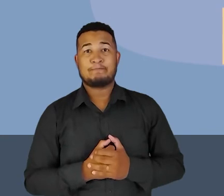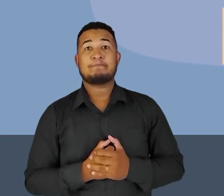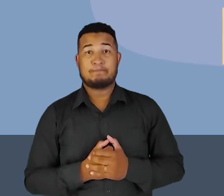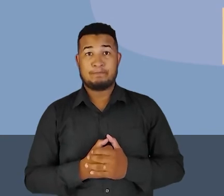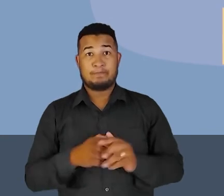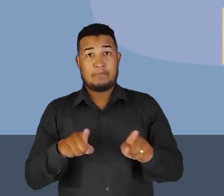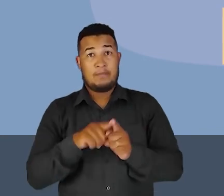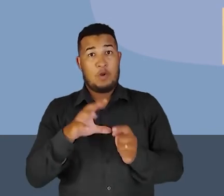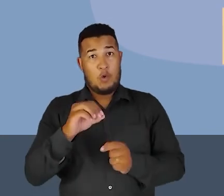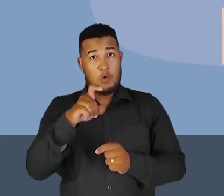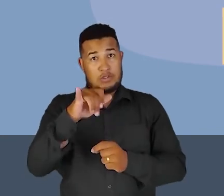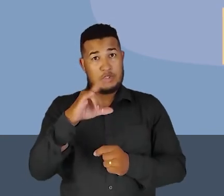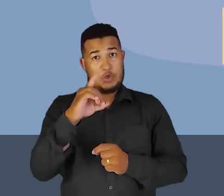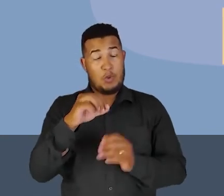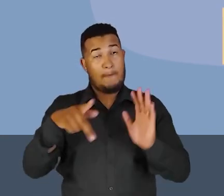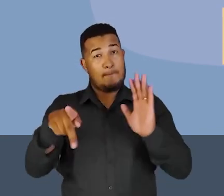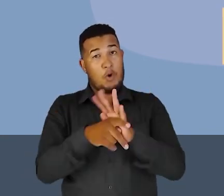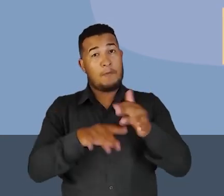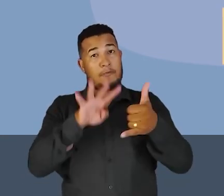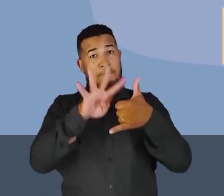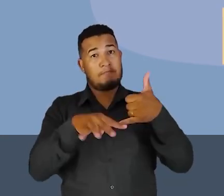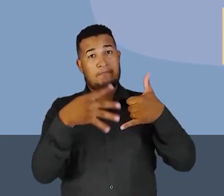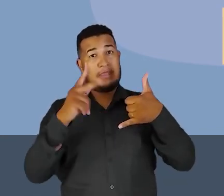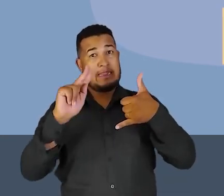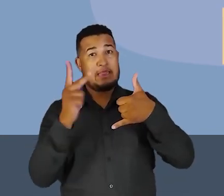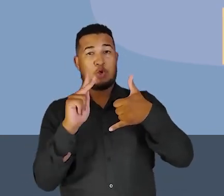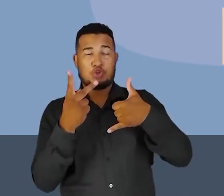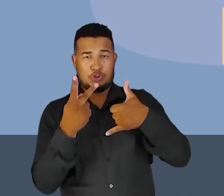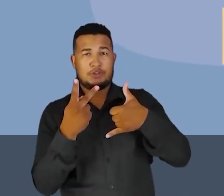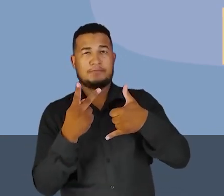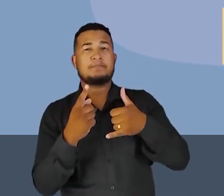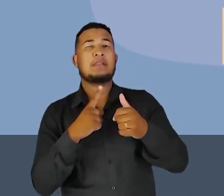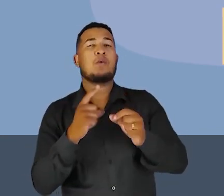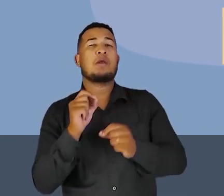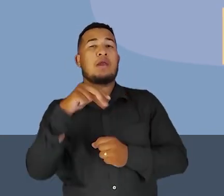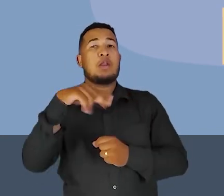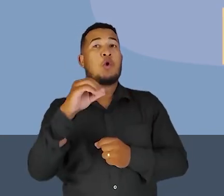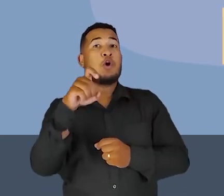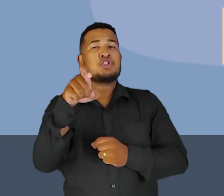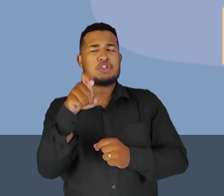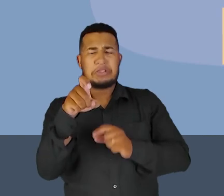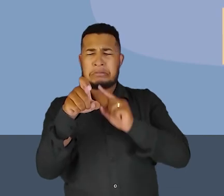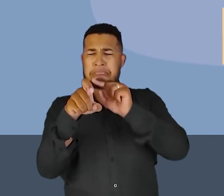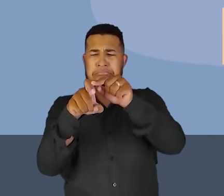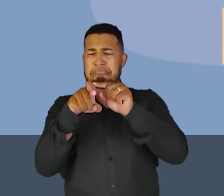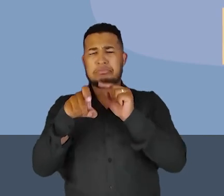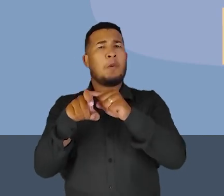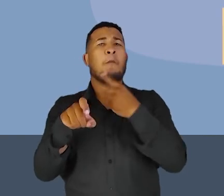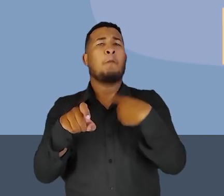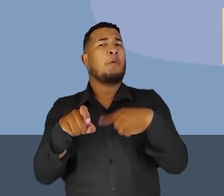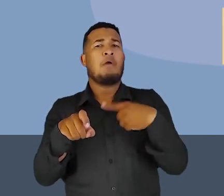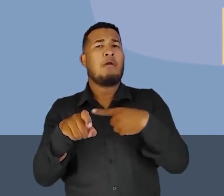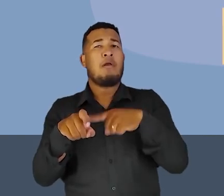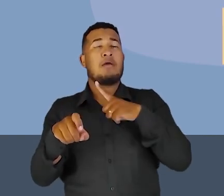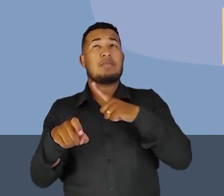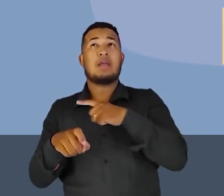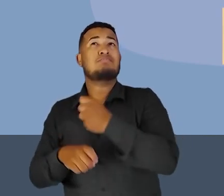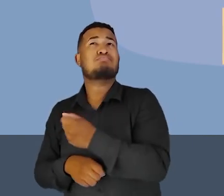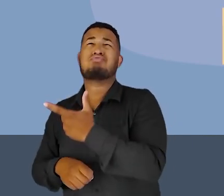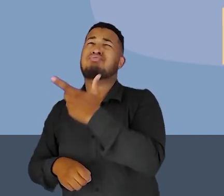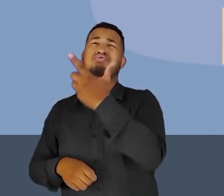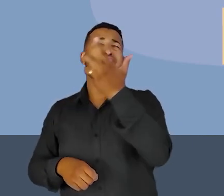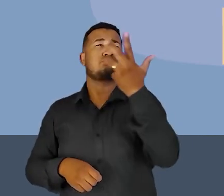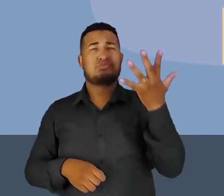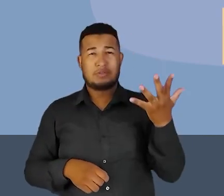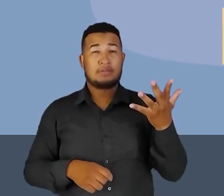óxidos de nitrogênio, que aí está representado como NOx. Por que X? porque existe uma grande gama desses óxidos.